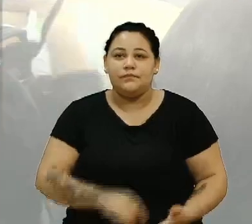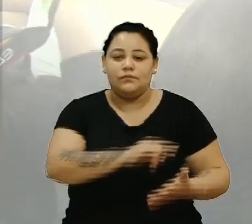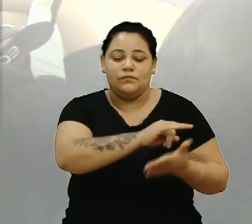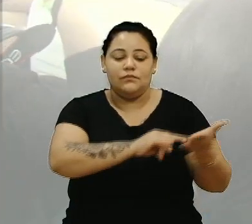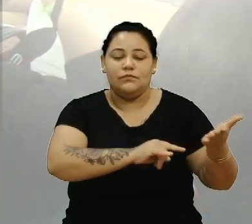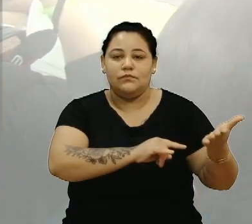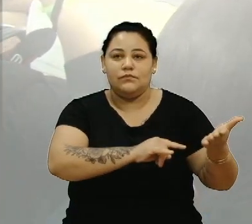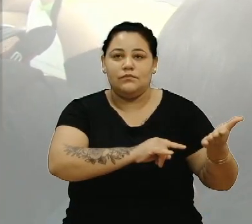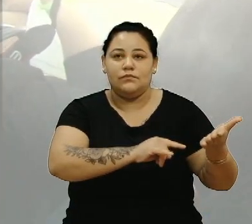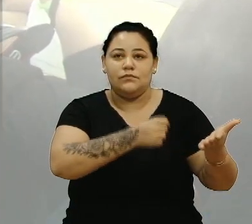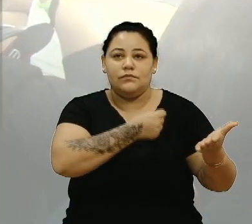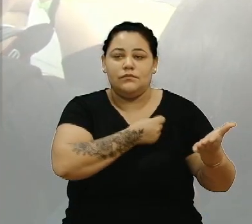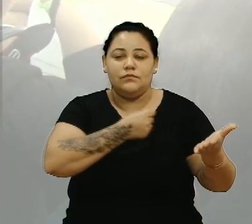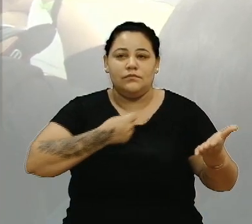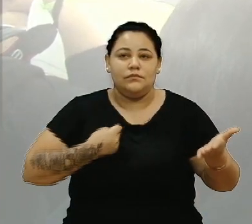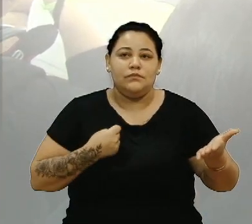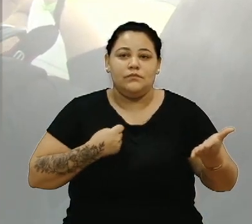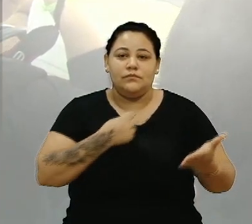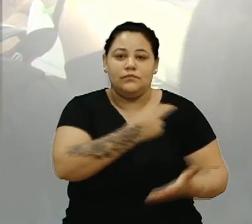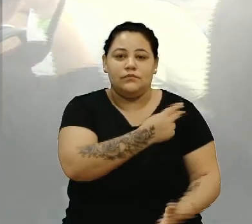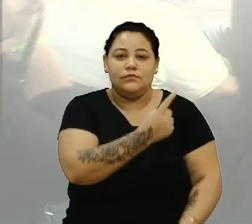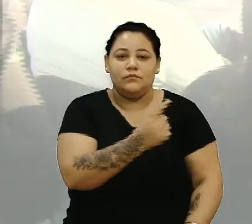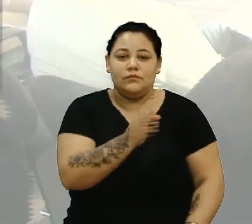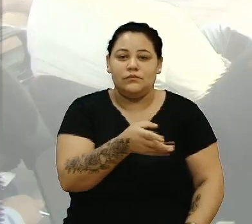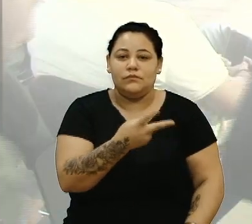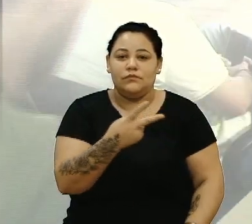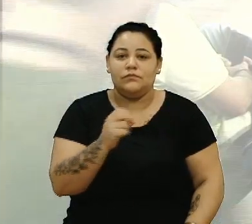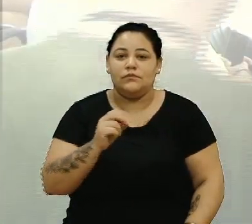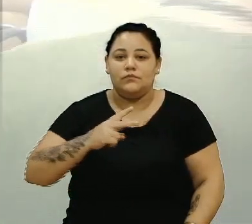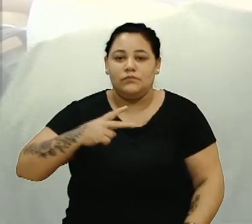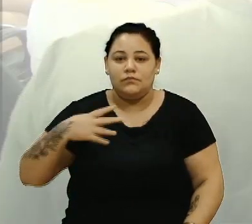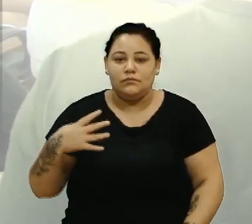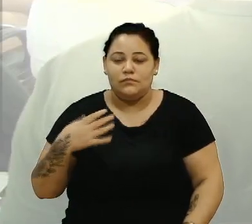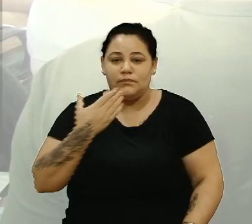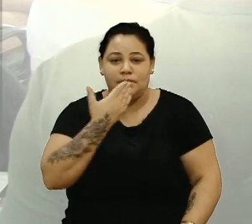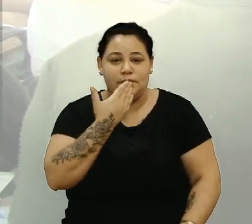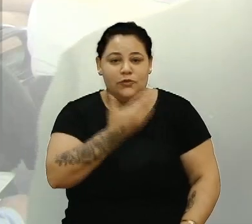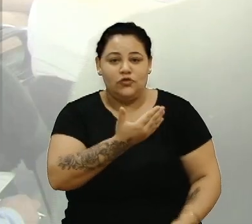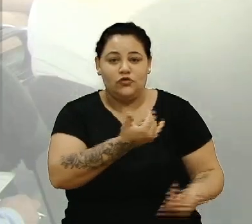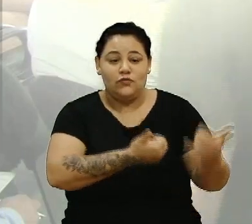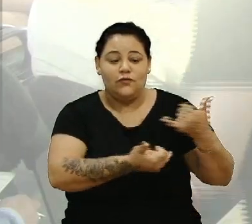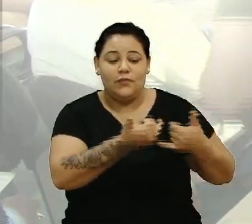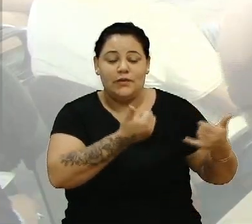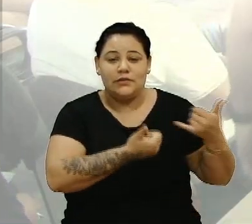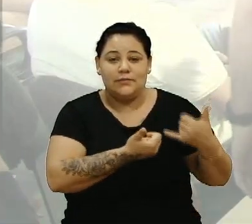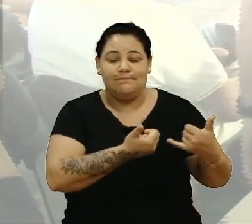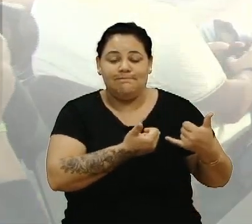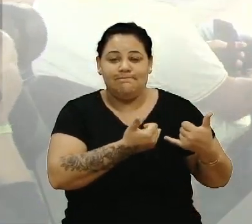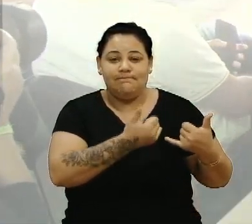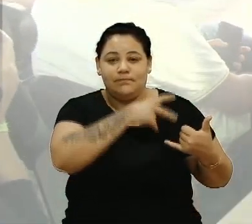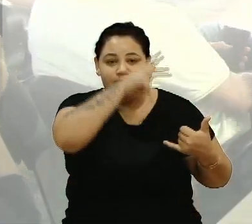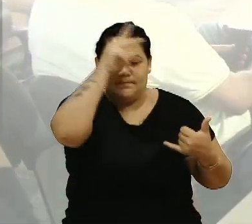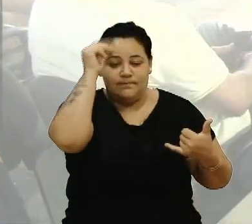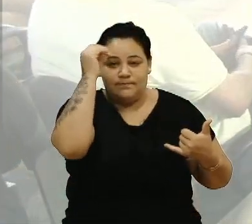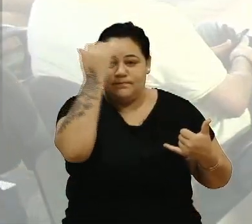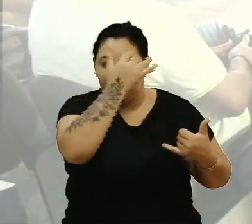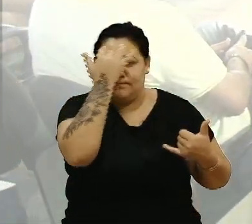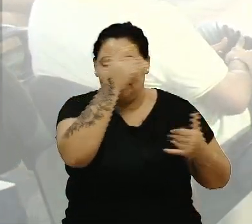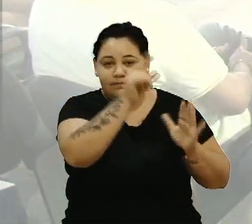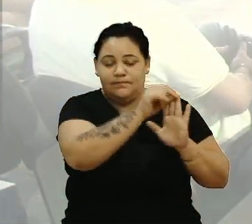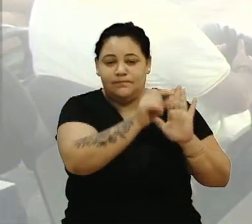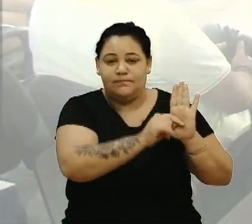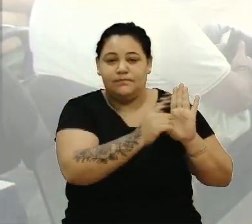Documento número 21/2024. Pedido de informações ao prefeito. Artigo